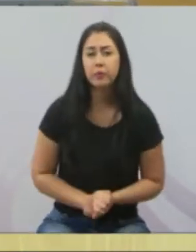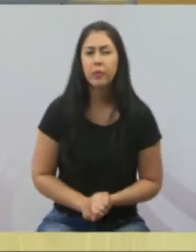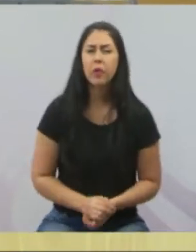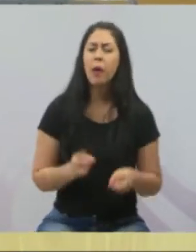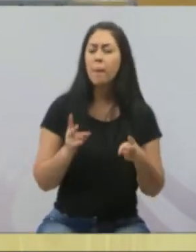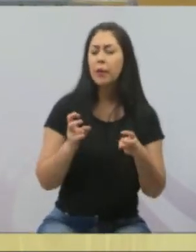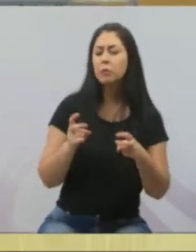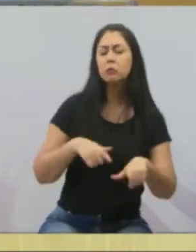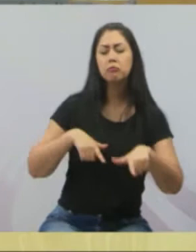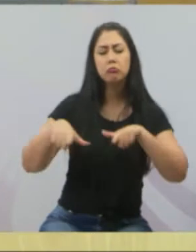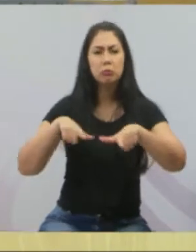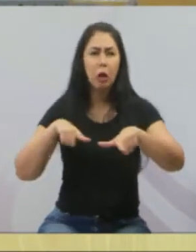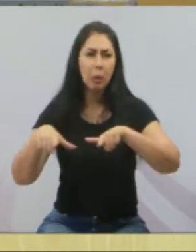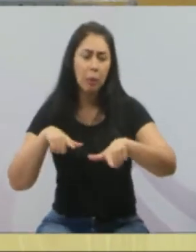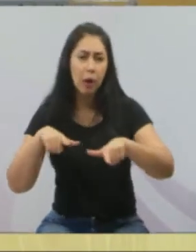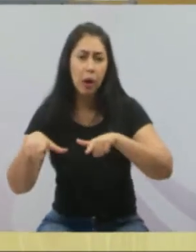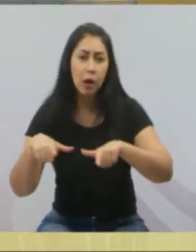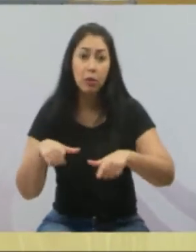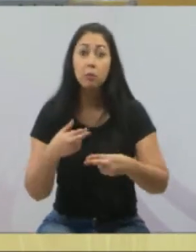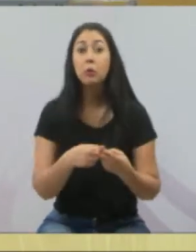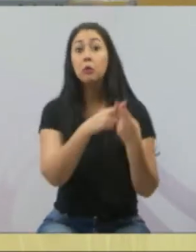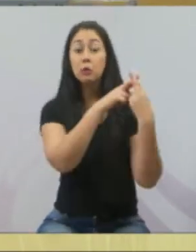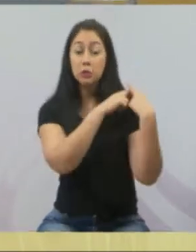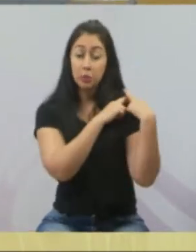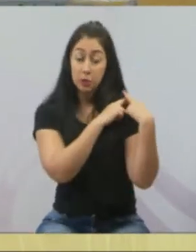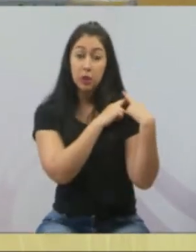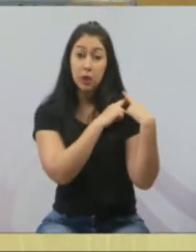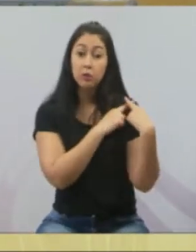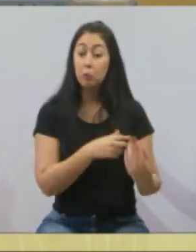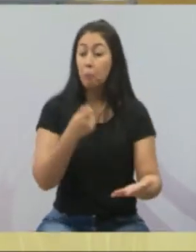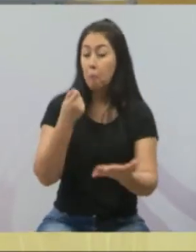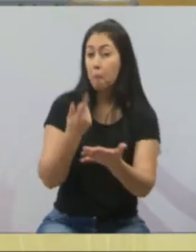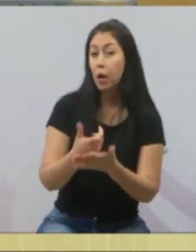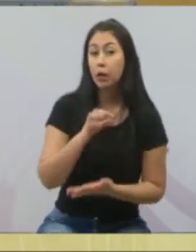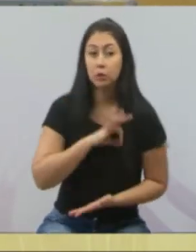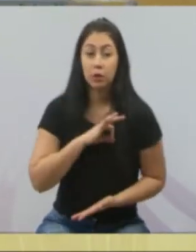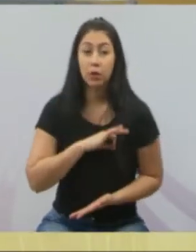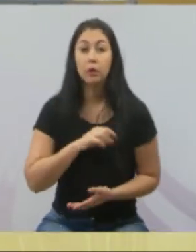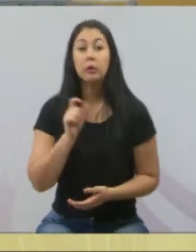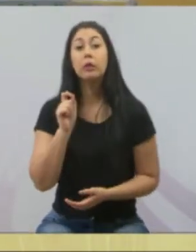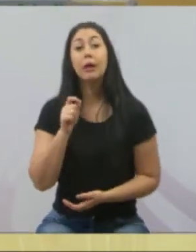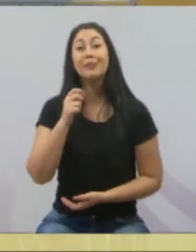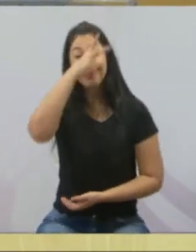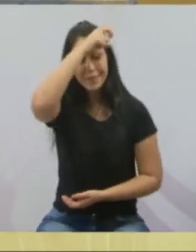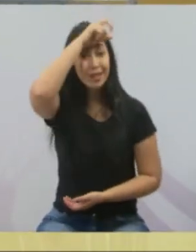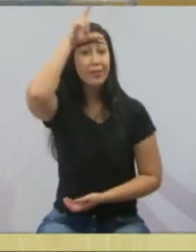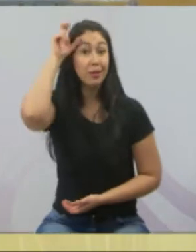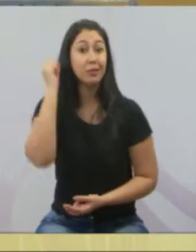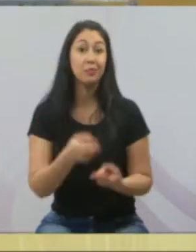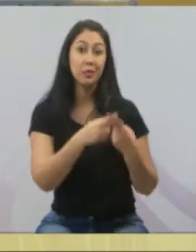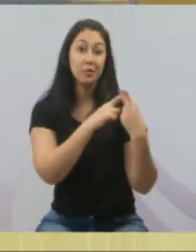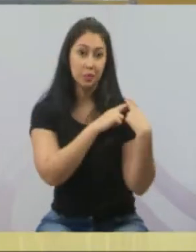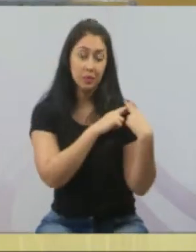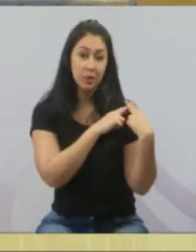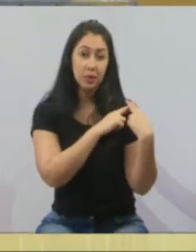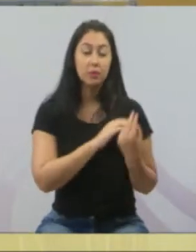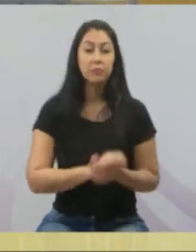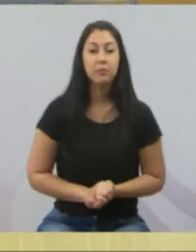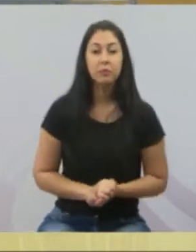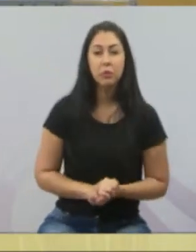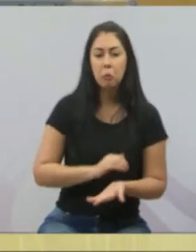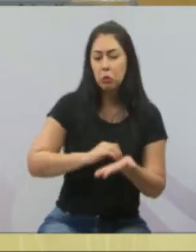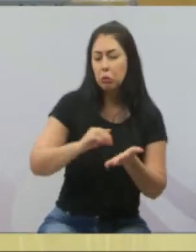diabetes, doenças cardíacas, renais, respiratórias, entre outras. Como se não bastasse os idosos terem suas condições de saúde piorada por conta desse vírus